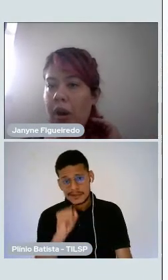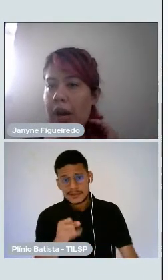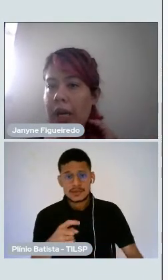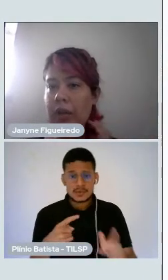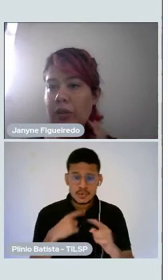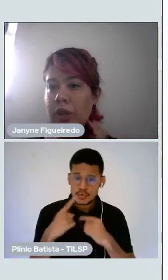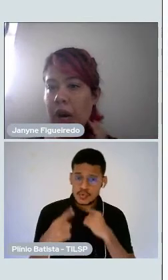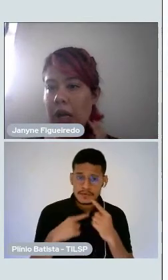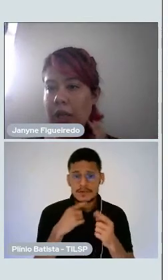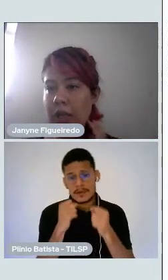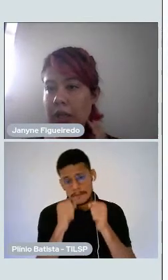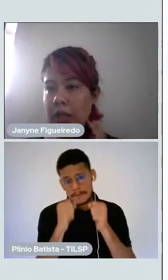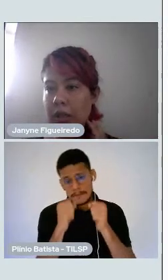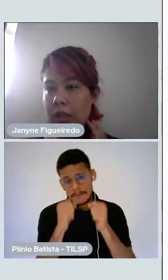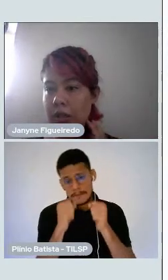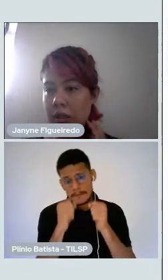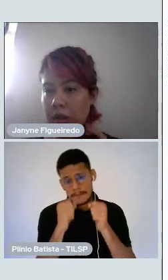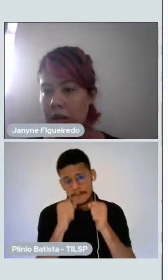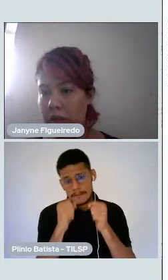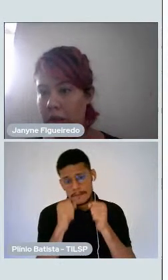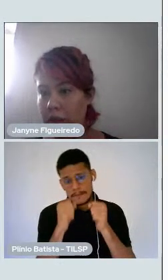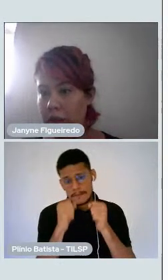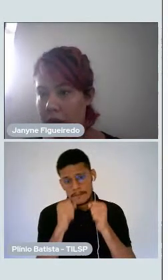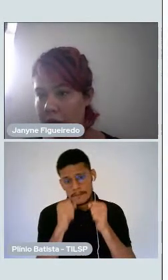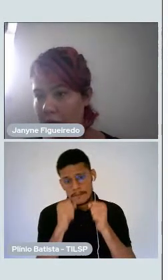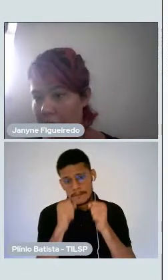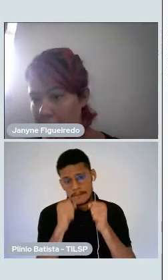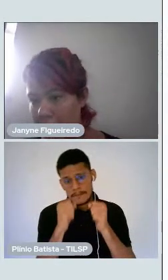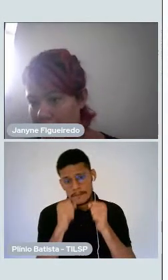tiverem, pode colocar aqui no chat.